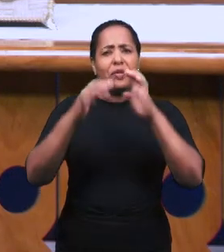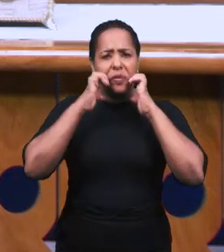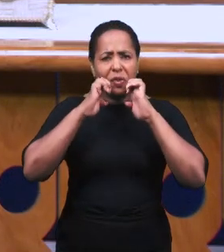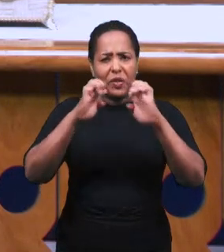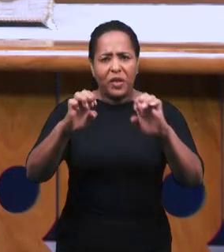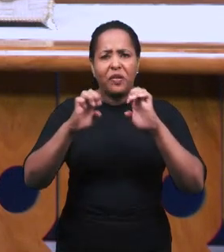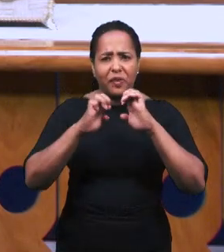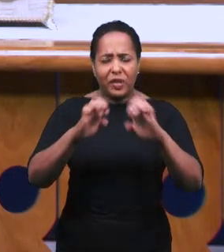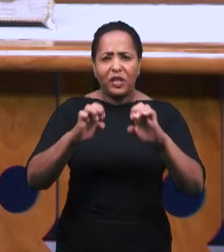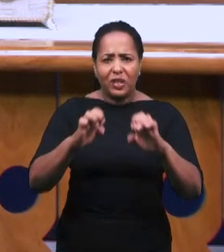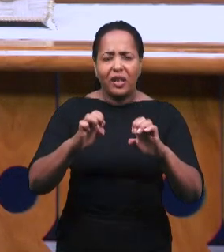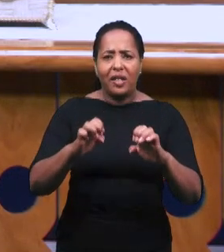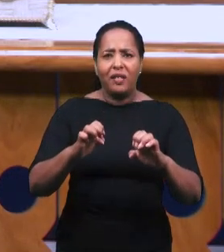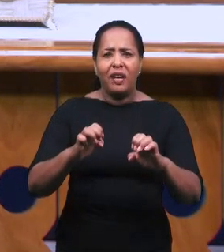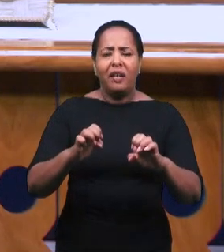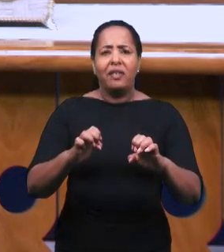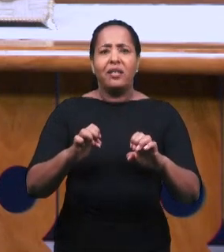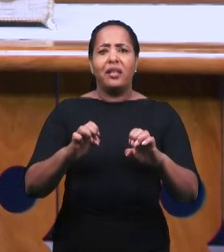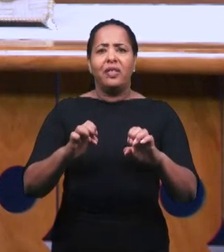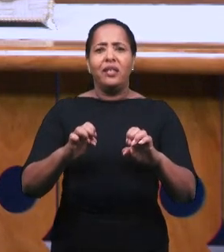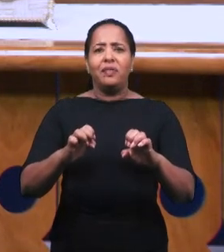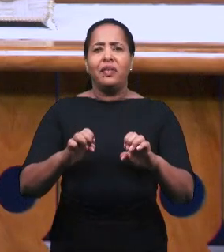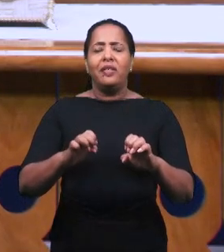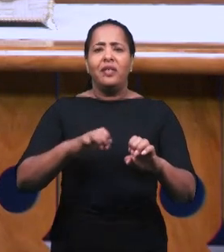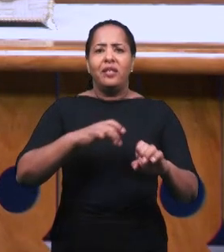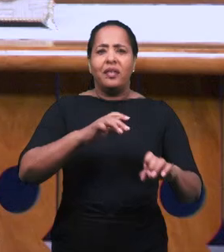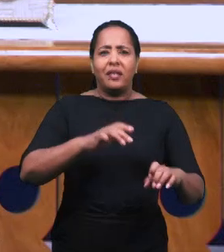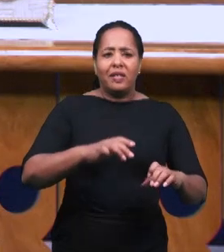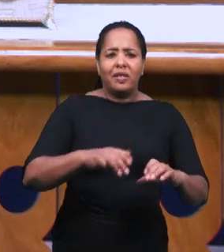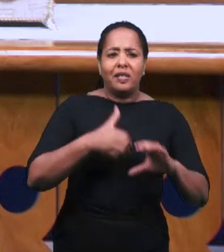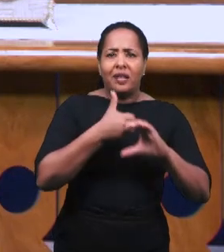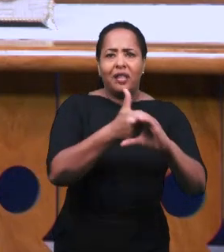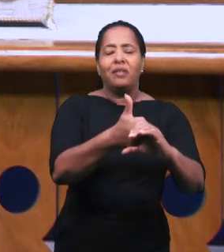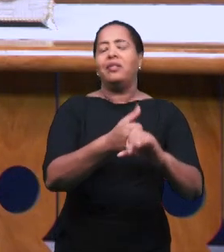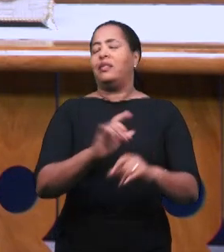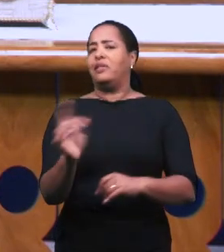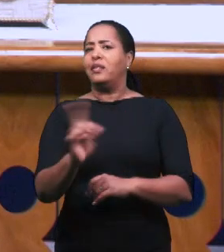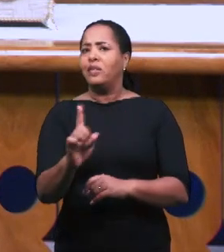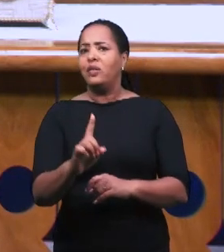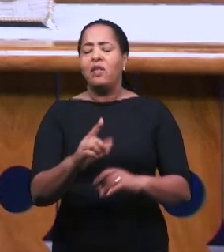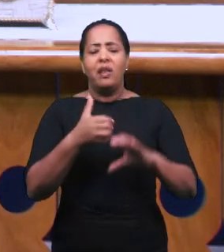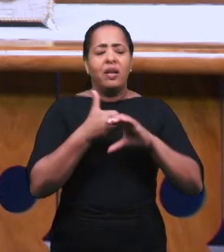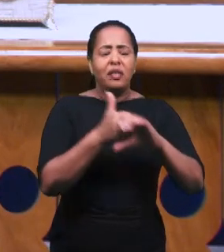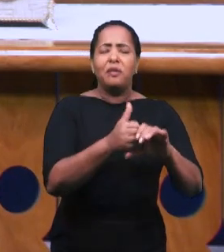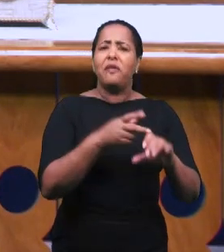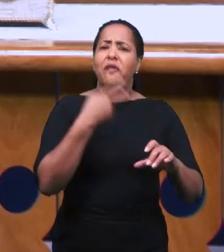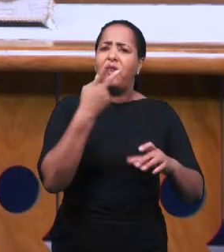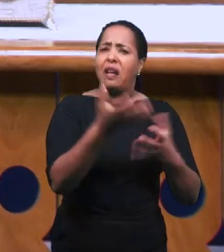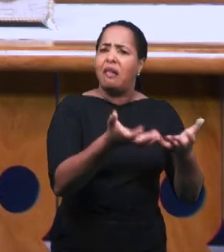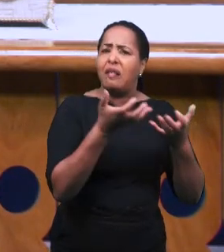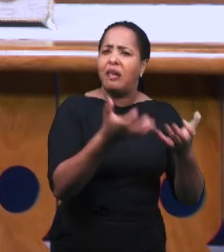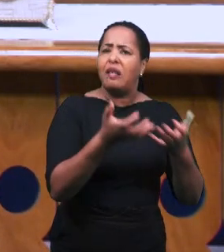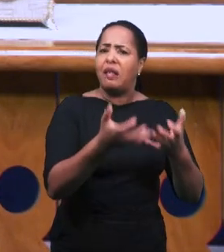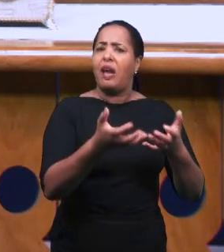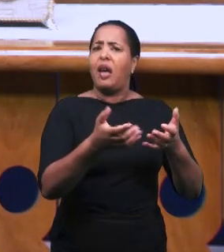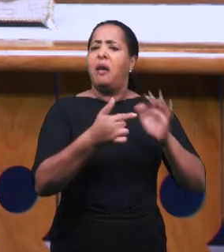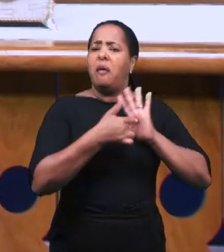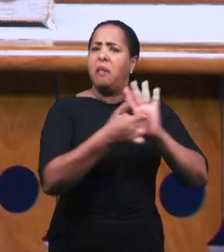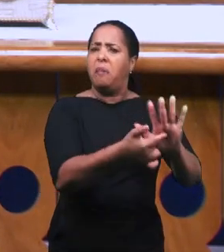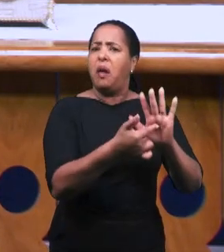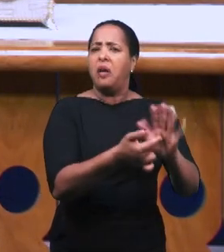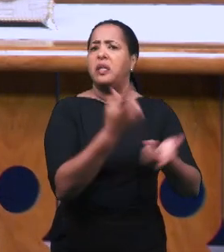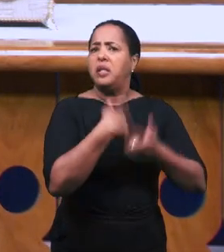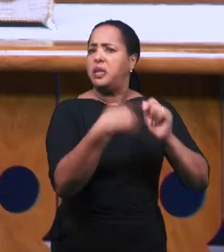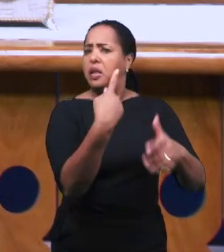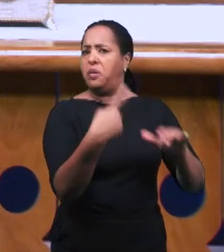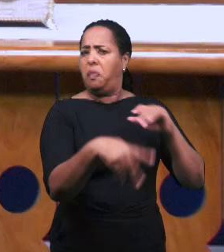é. O cristianismo faz o que quer, pensa o que quer, dita o que quer. E não tem problema nenhum, não vejo mal nenhum nisso.